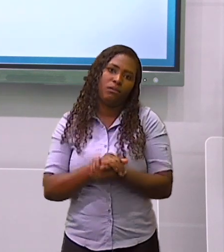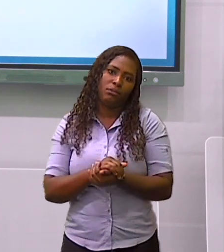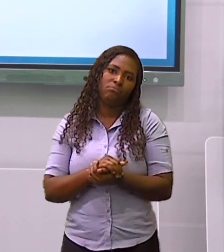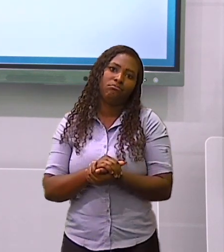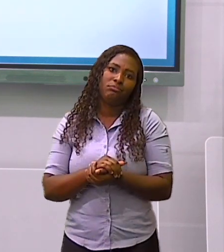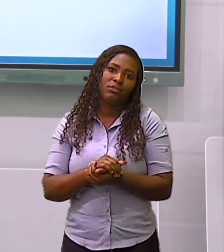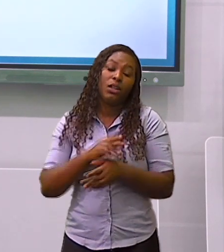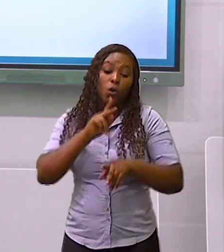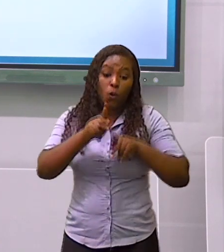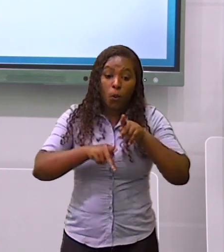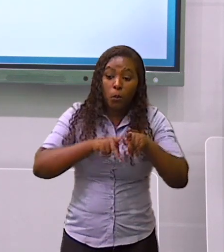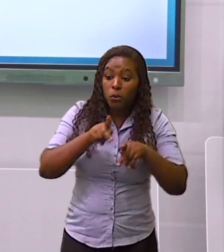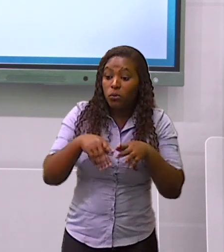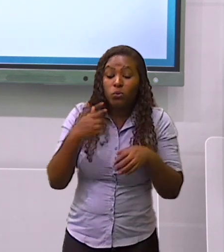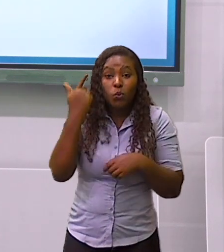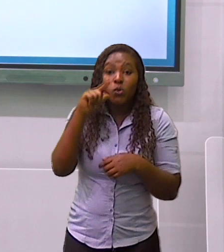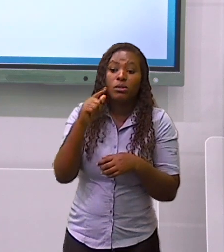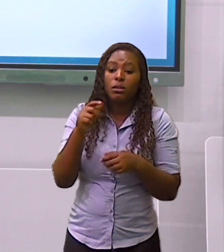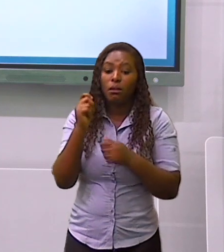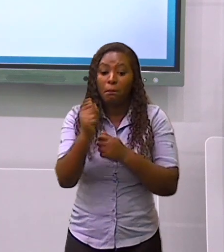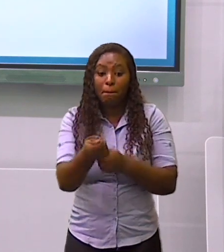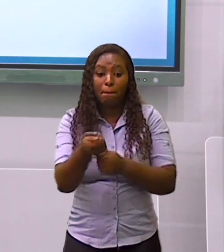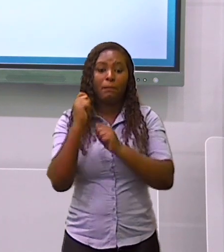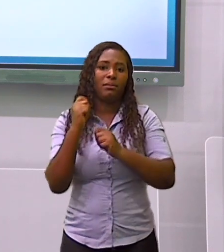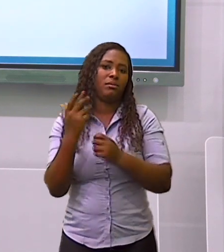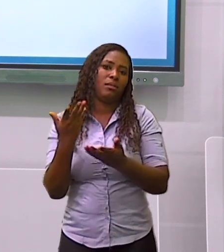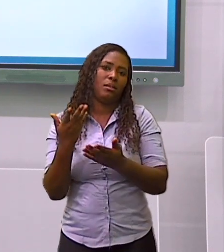a população em volta.